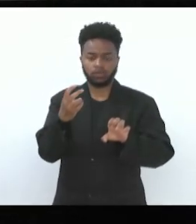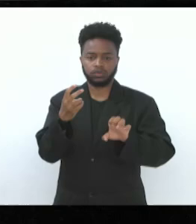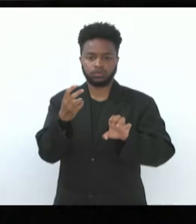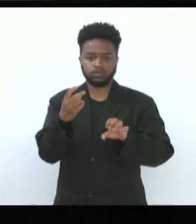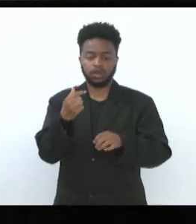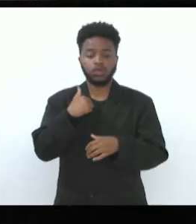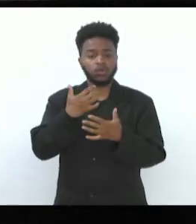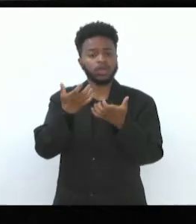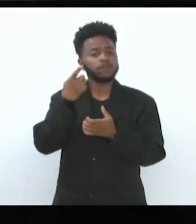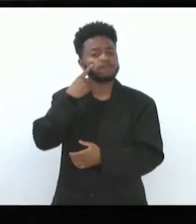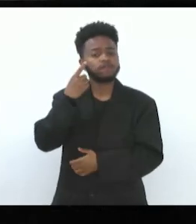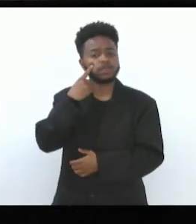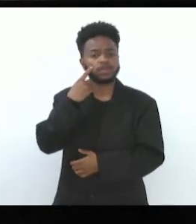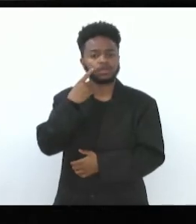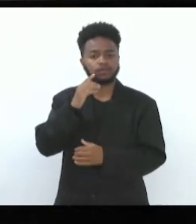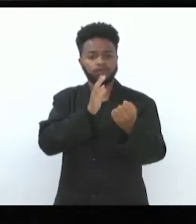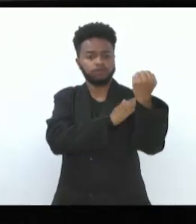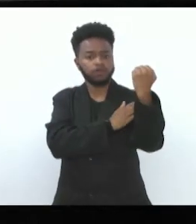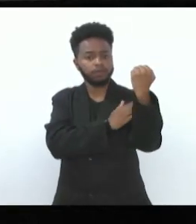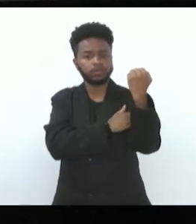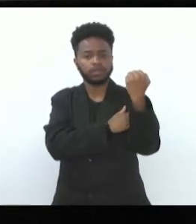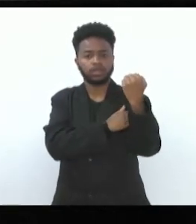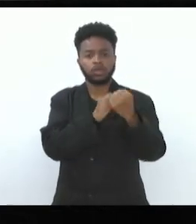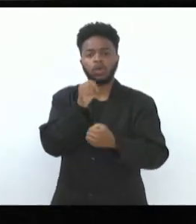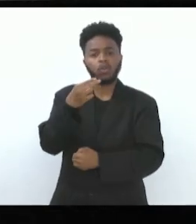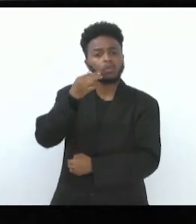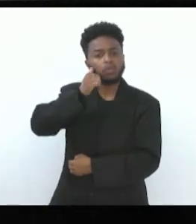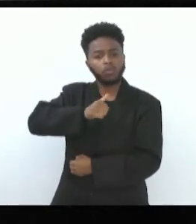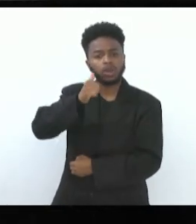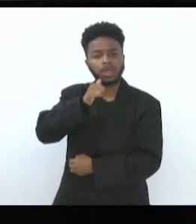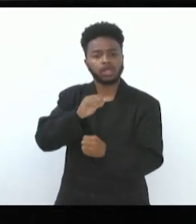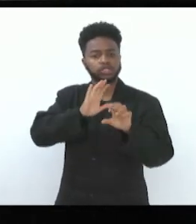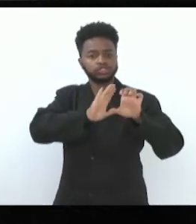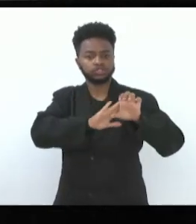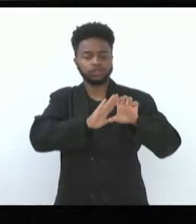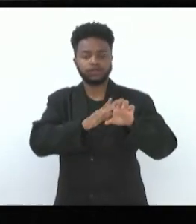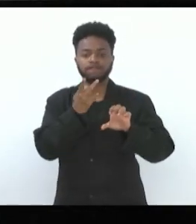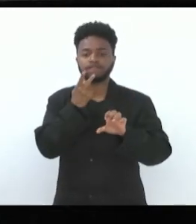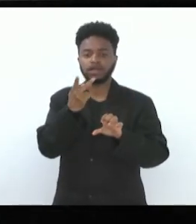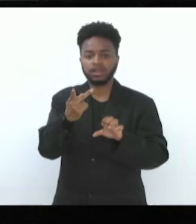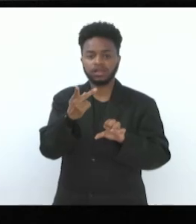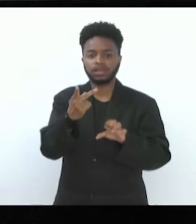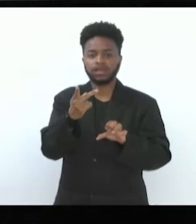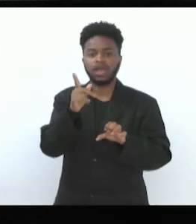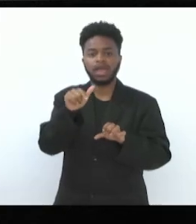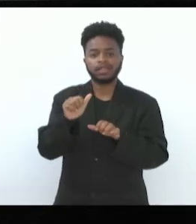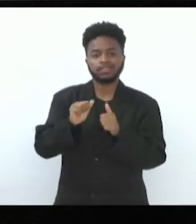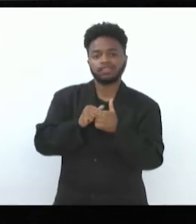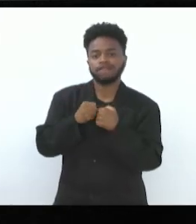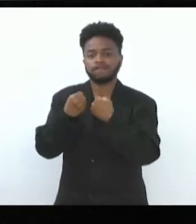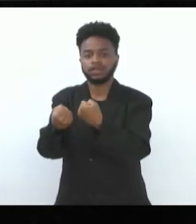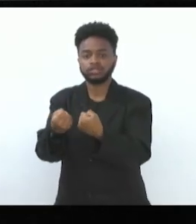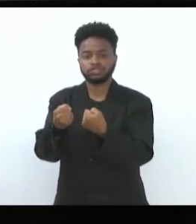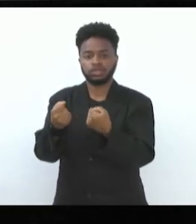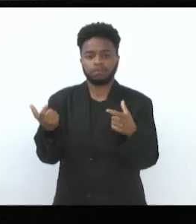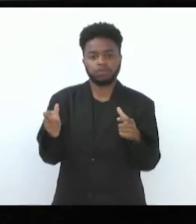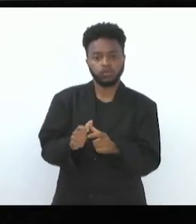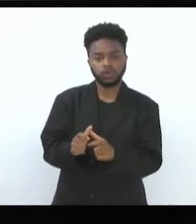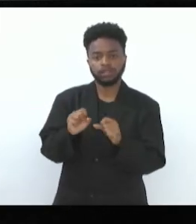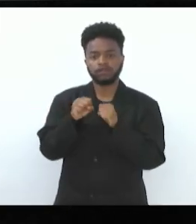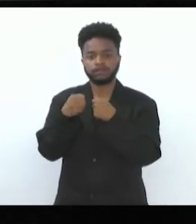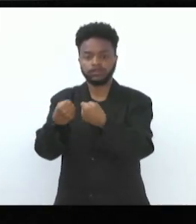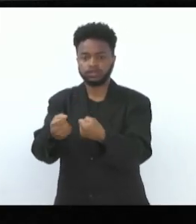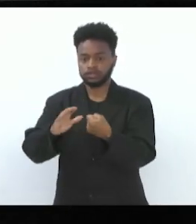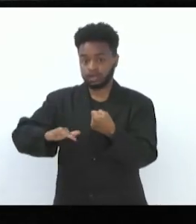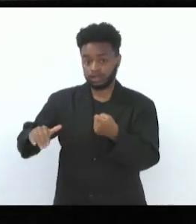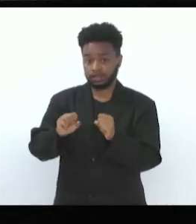quero ver alguma feminista, eu quero ver uma mulher esquerdista falando que ele é pela minoria, falando que ele é pelas crianças, pelas mulheres. Por